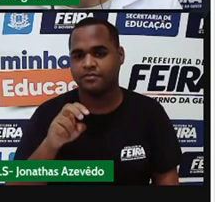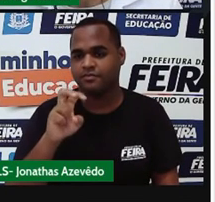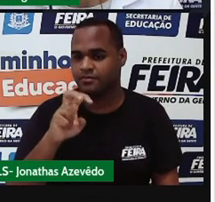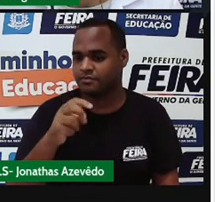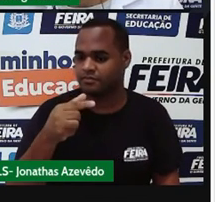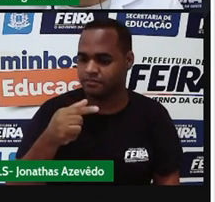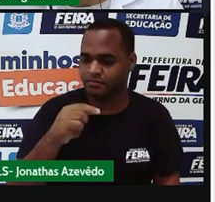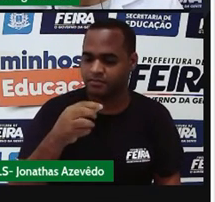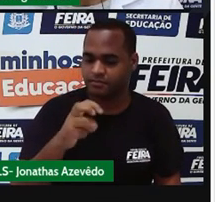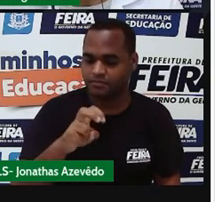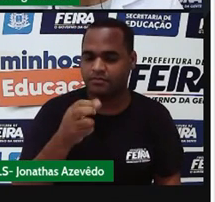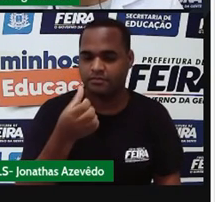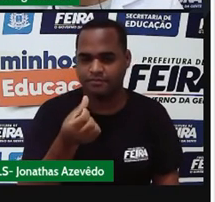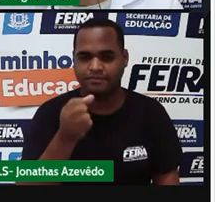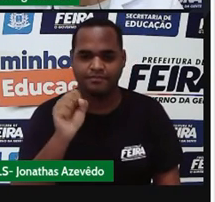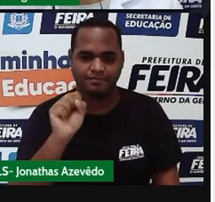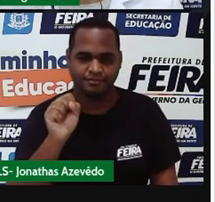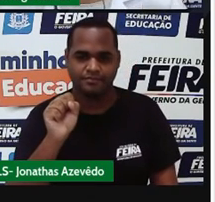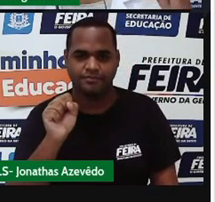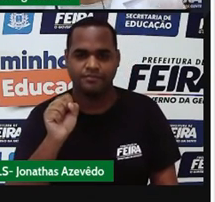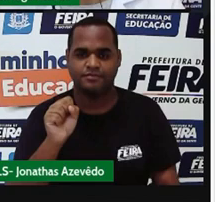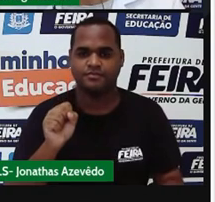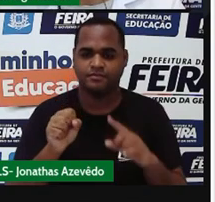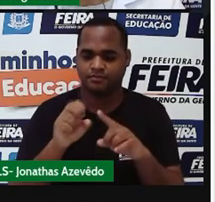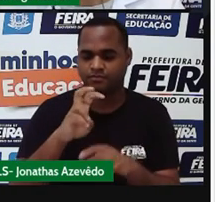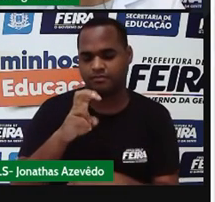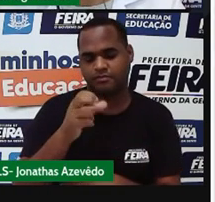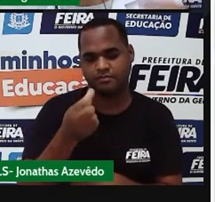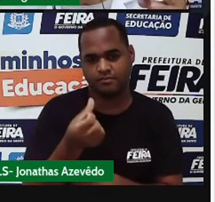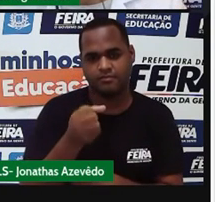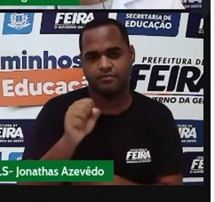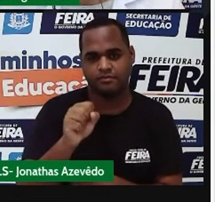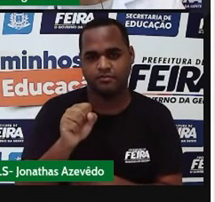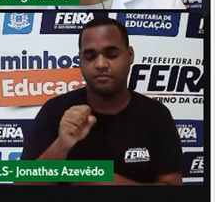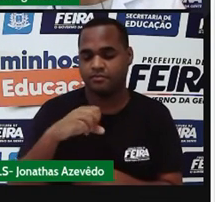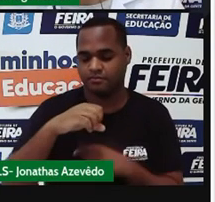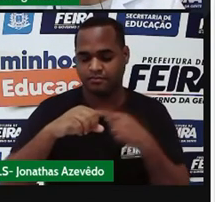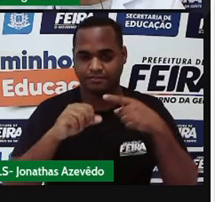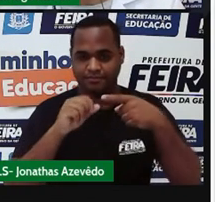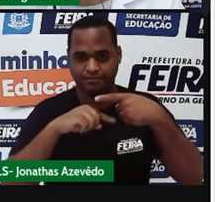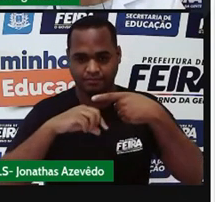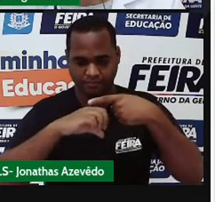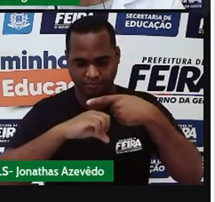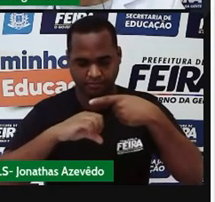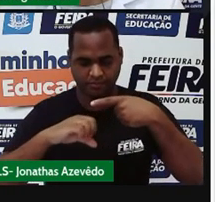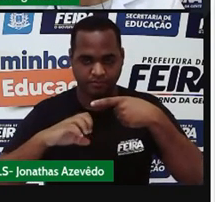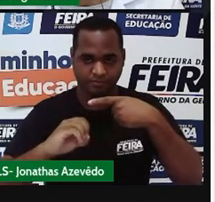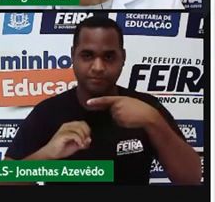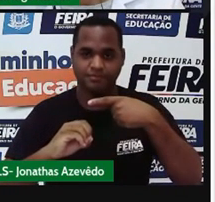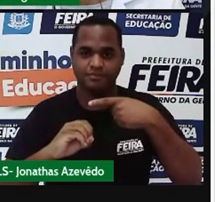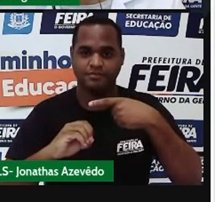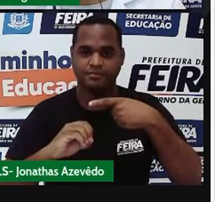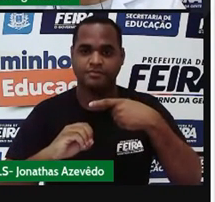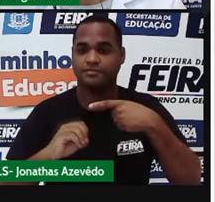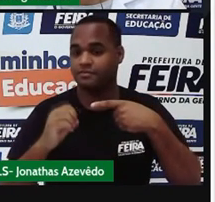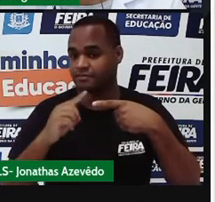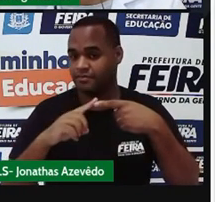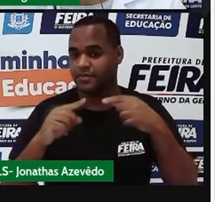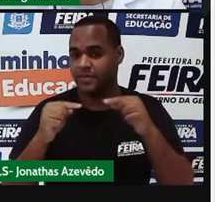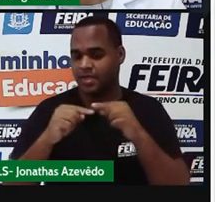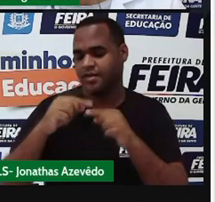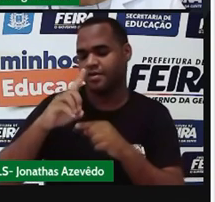568 essa fração Se você pegar 568 / 990 vai aparecer é